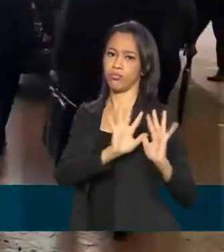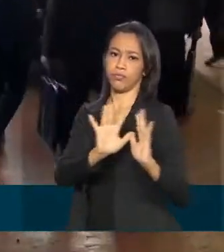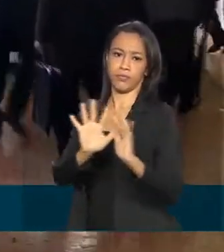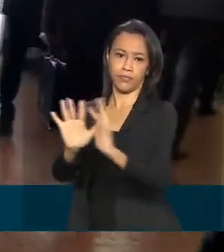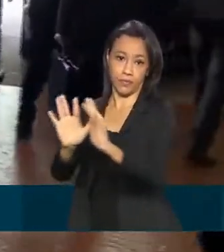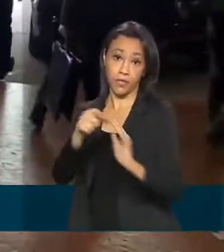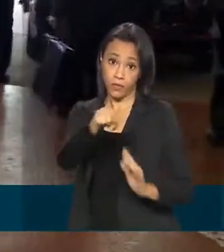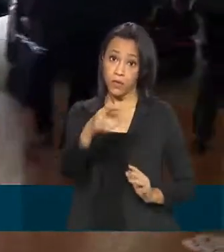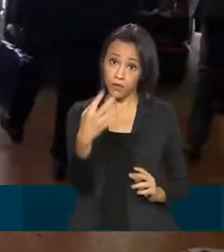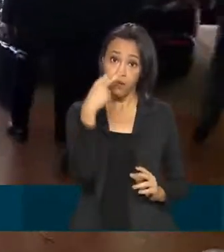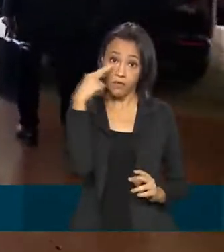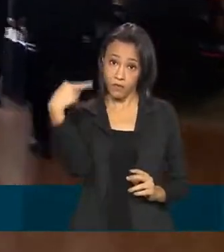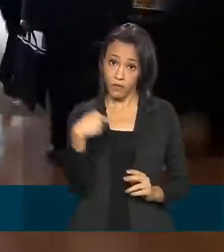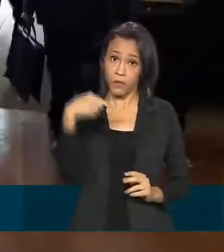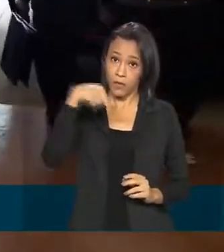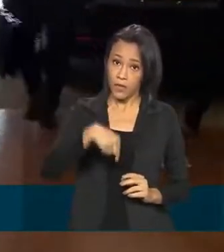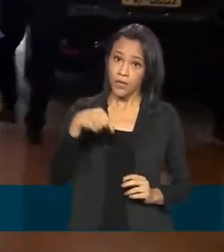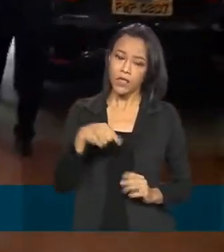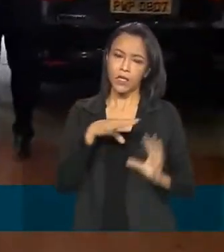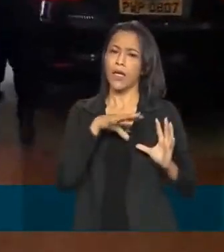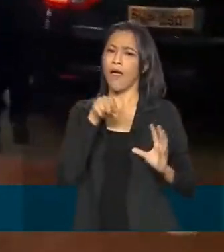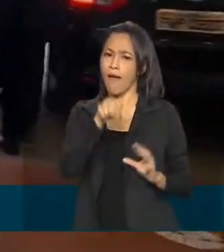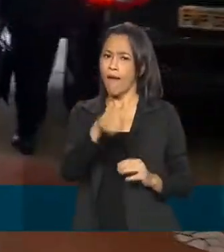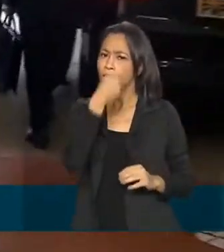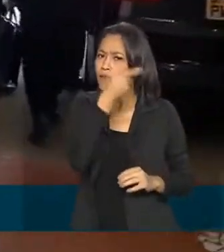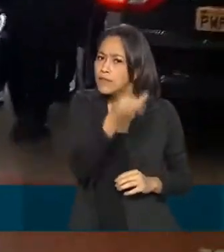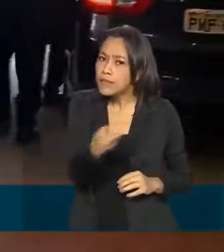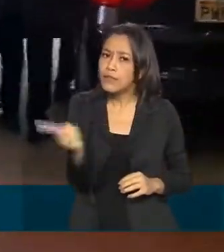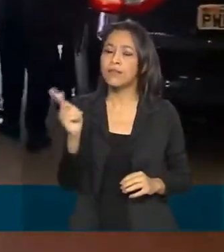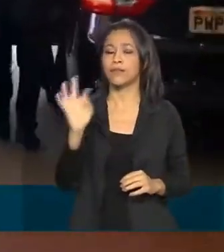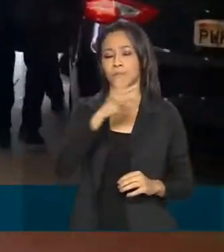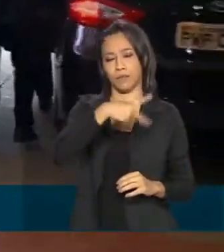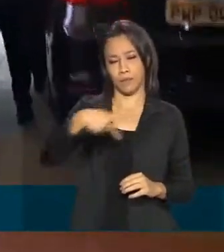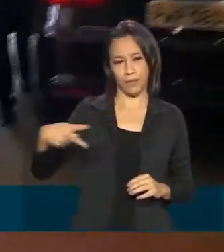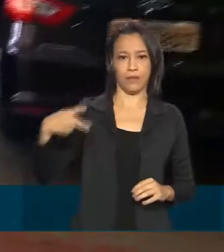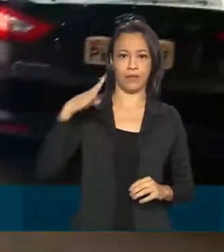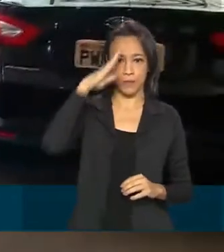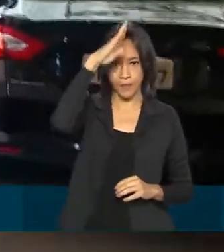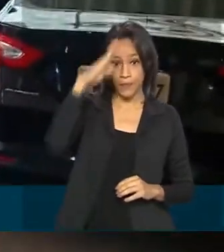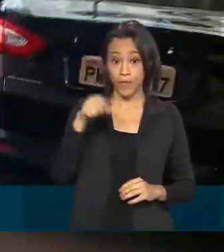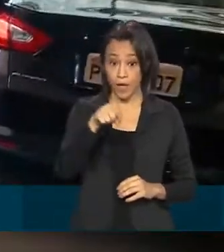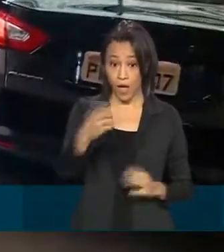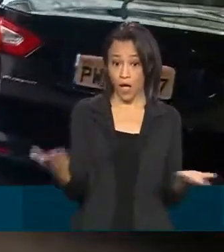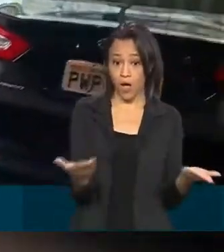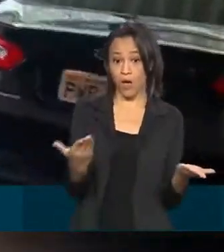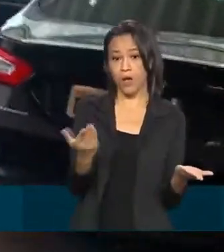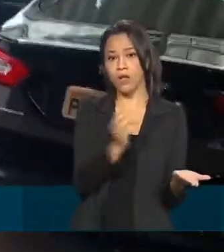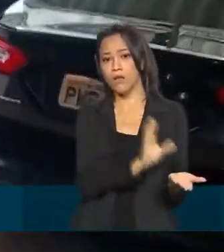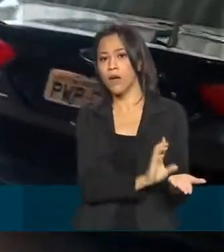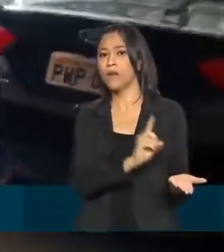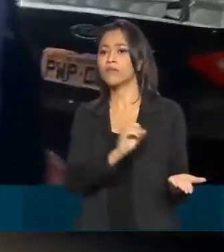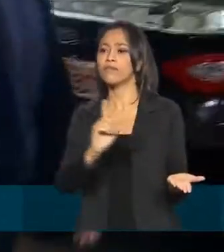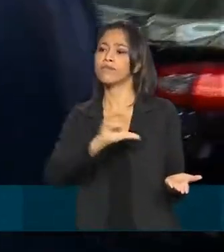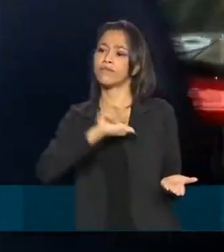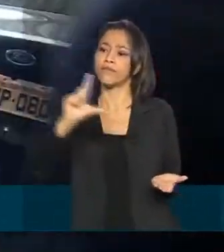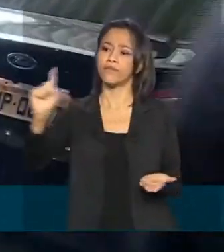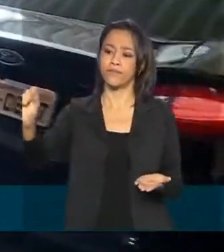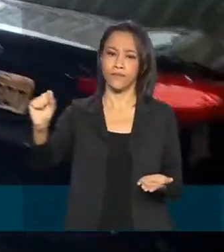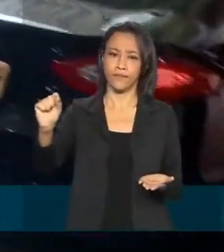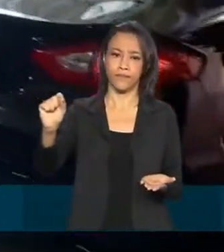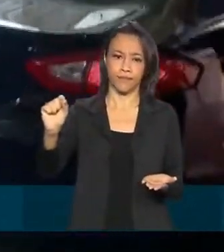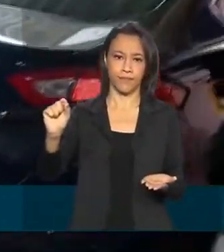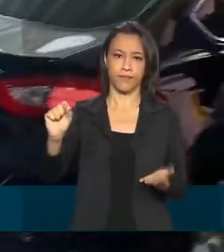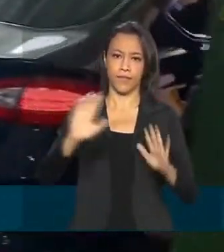Brasil toda essa visita do presidente. O presidente se deslocando ali para sair